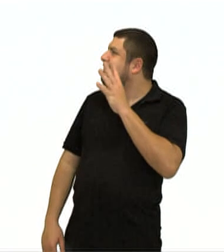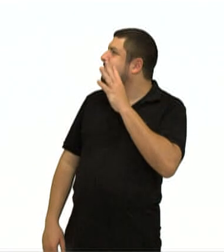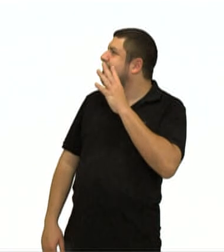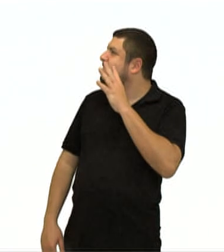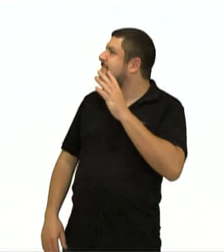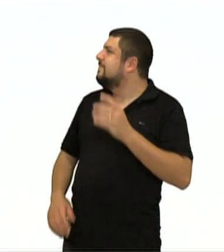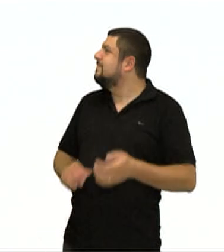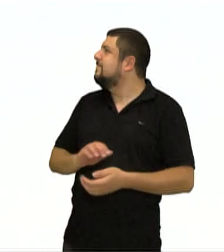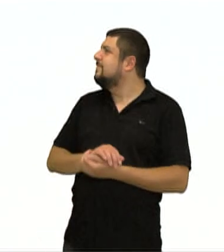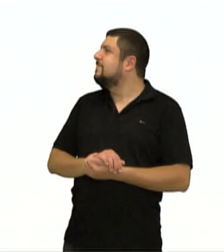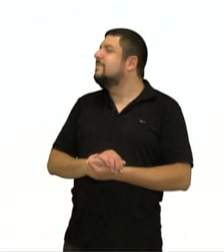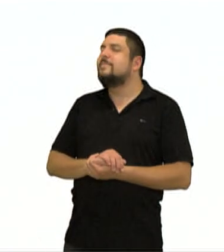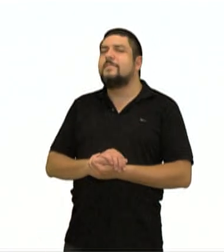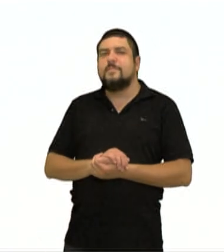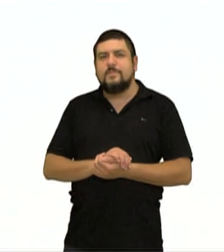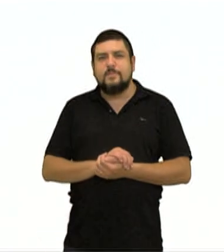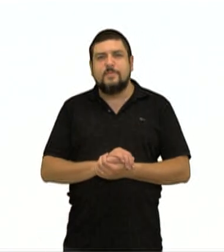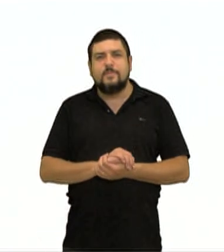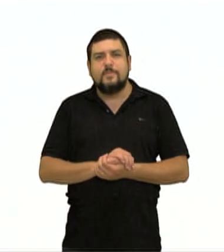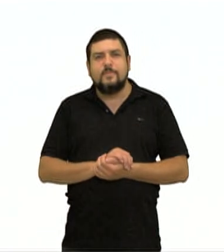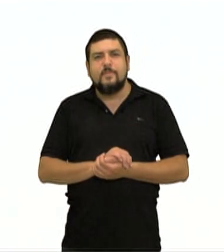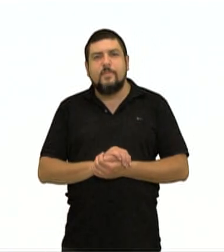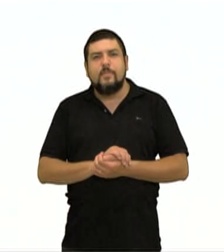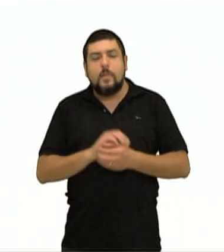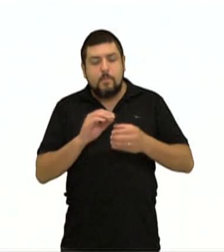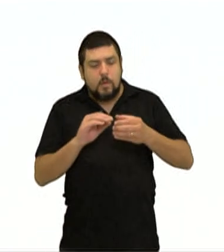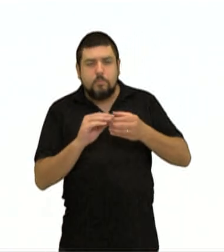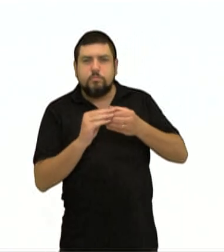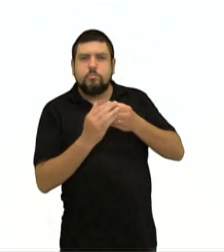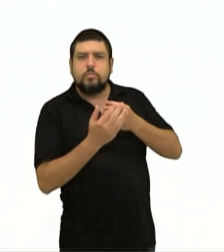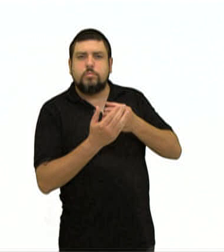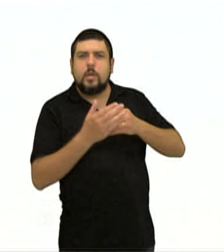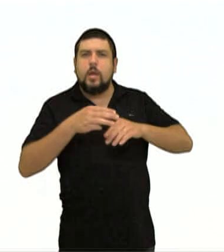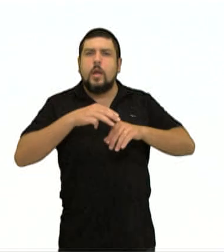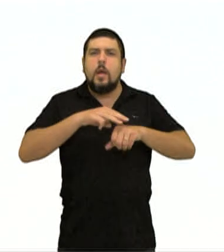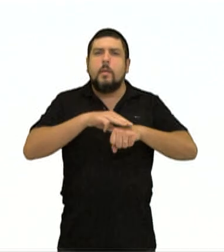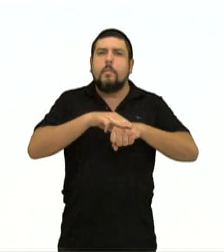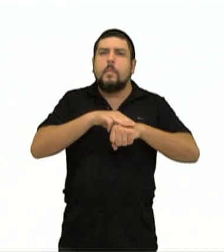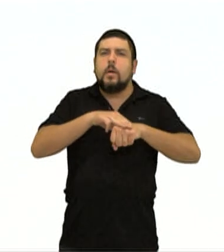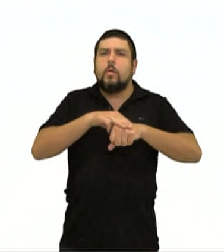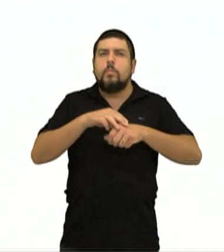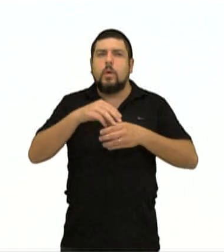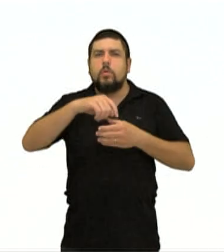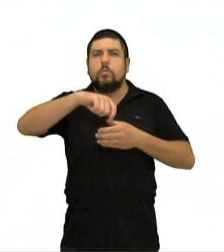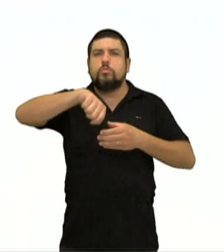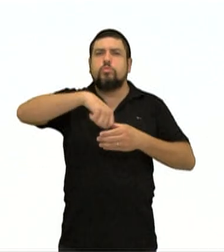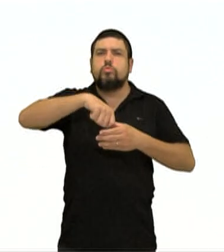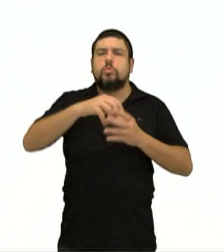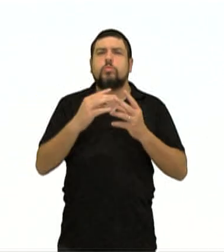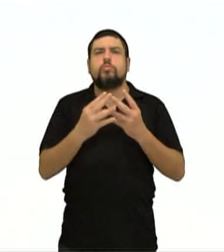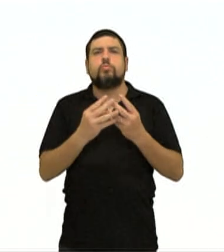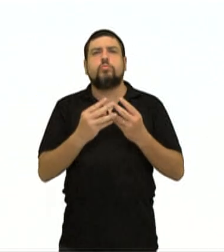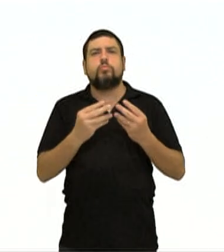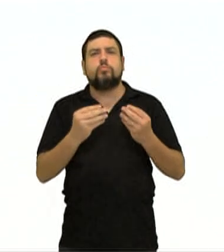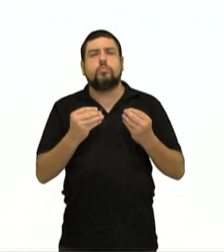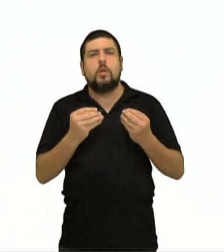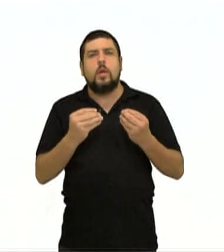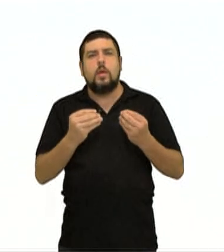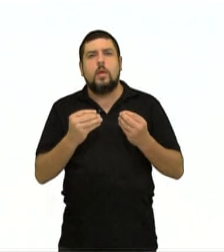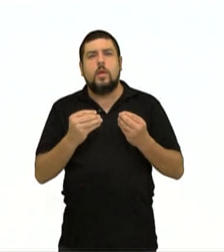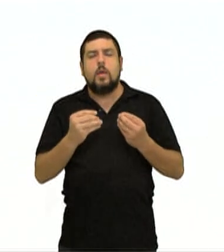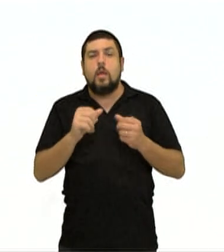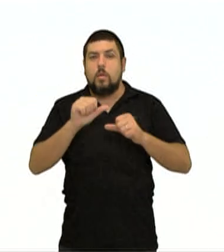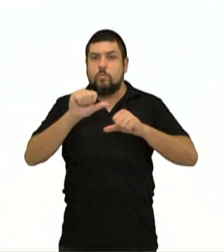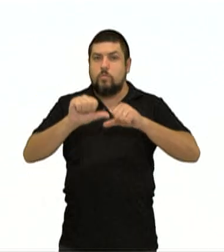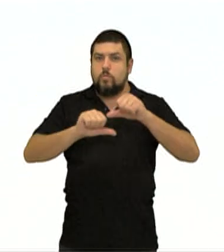de marrom, mostrando o leite com o achocolatado dissolvido. Ou seja, ele muda de cor, ele